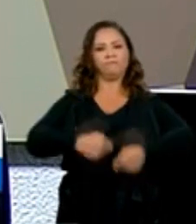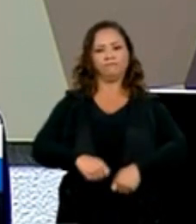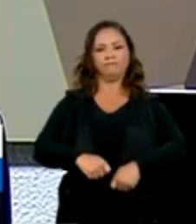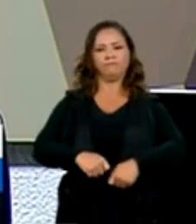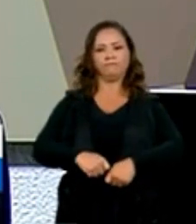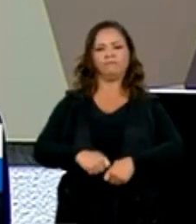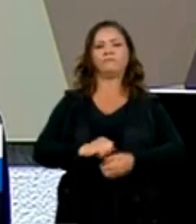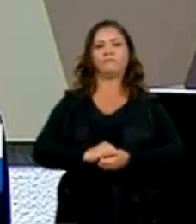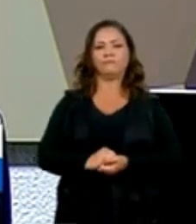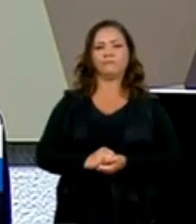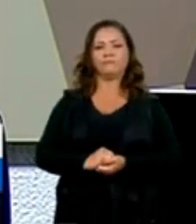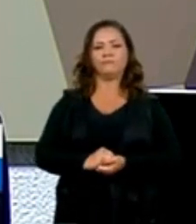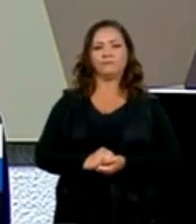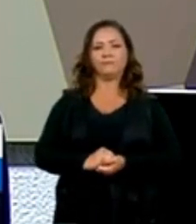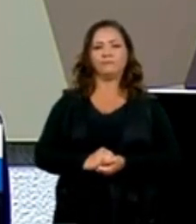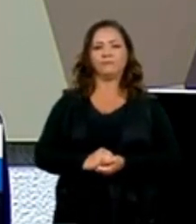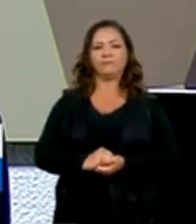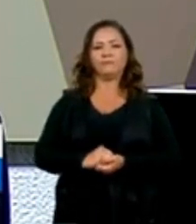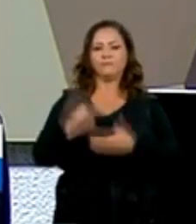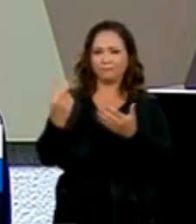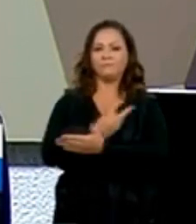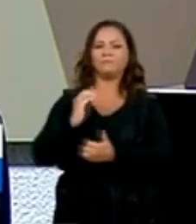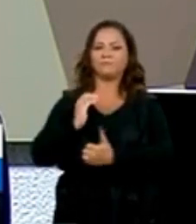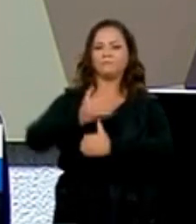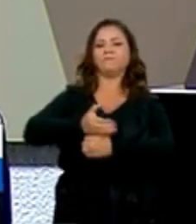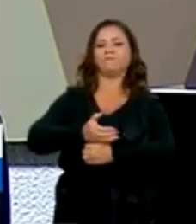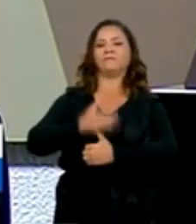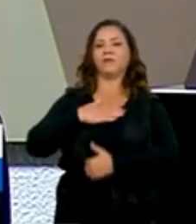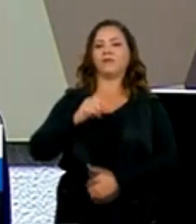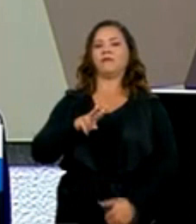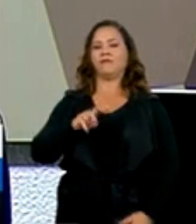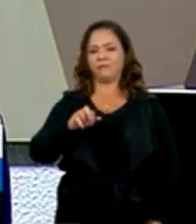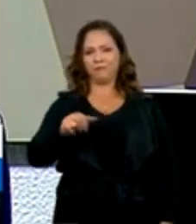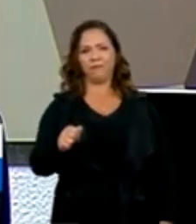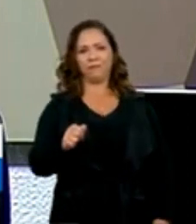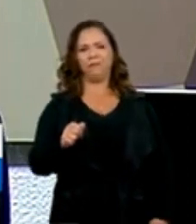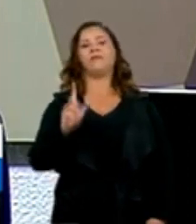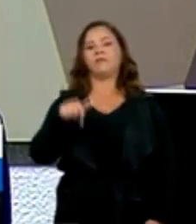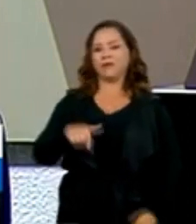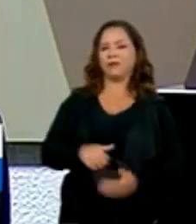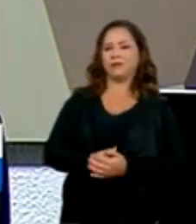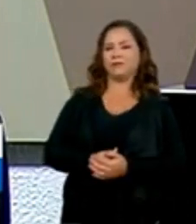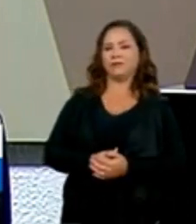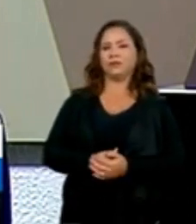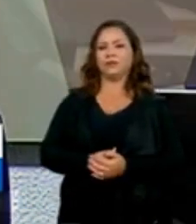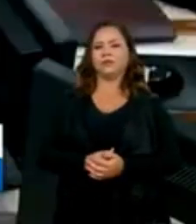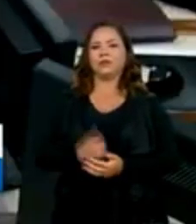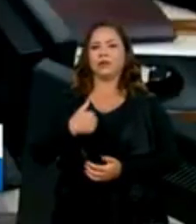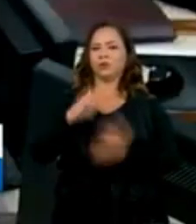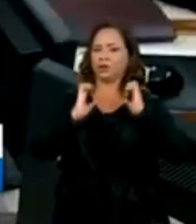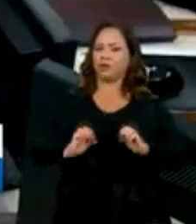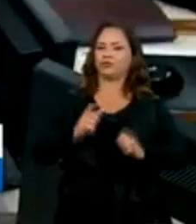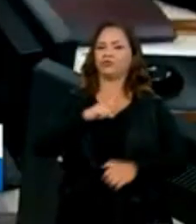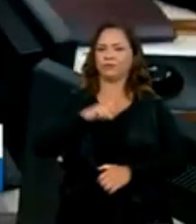brasileiras e a Constituição. Também há quem me classifique como advogado de luxo, porque defendi, estritamente com base nas